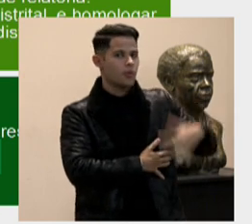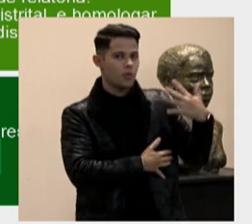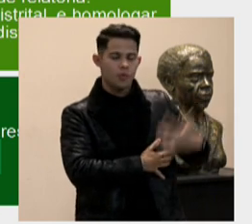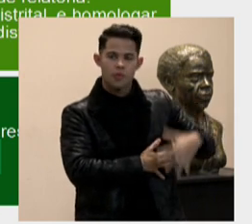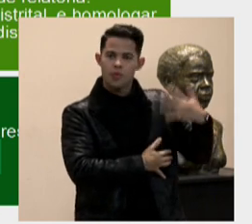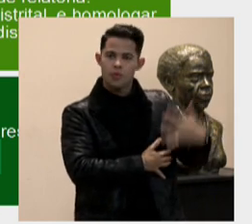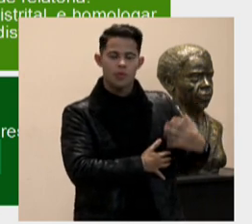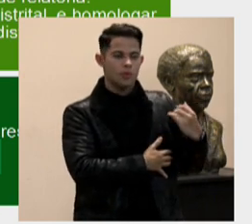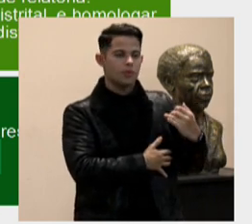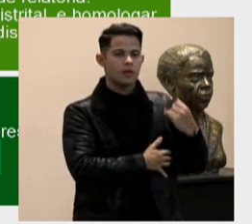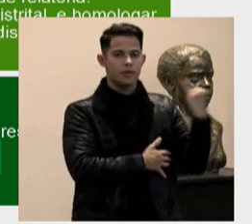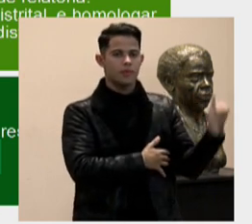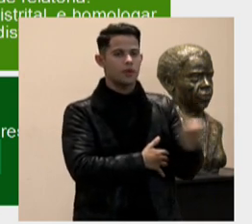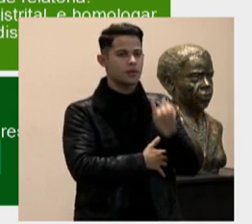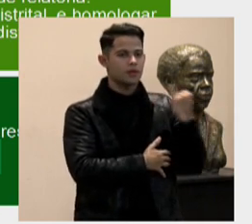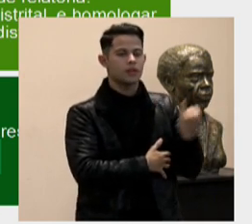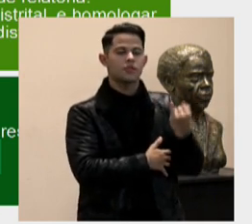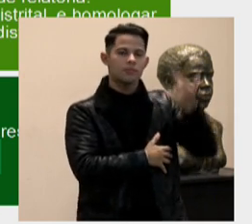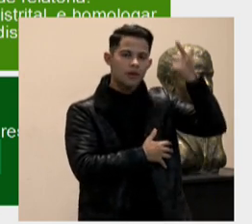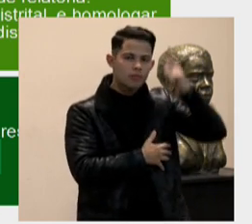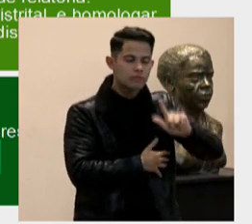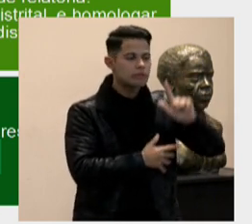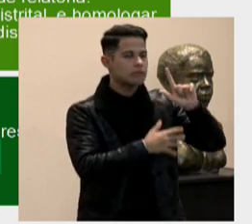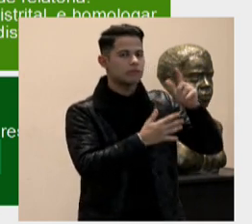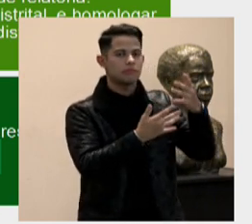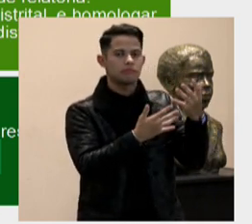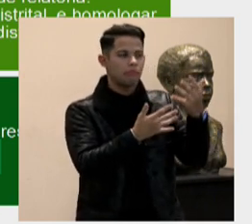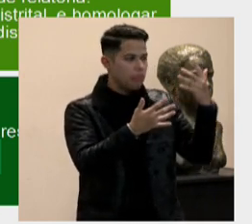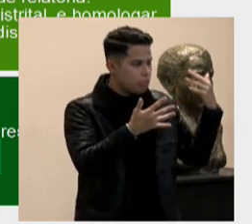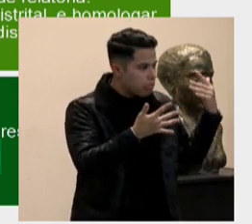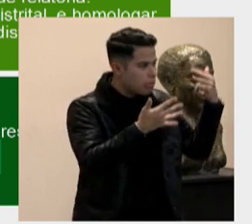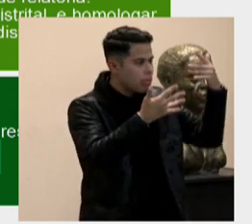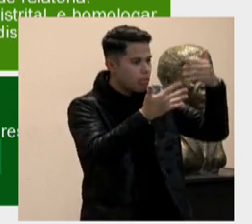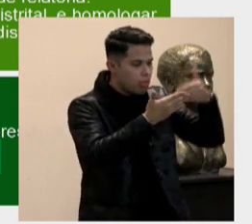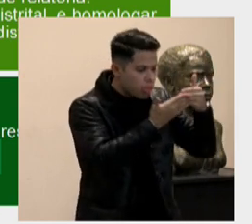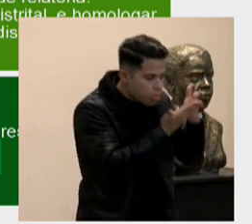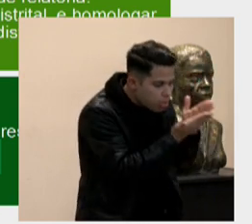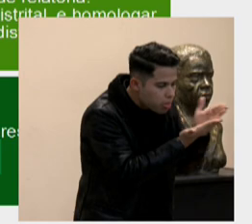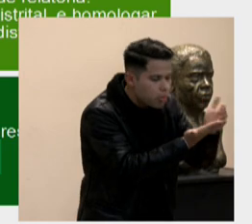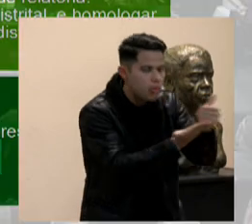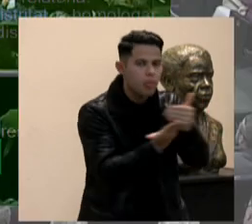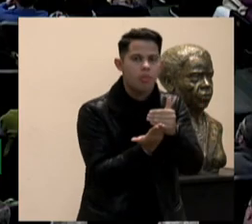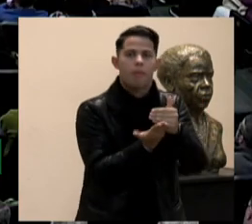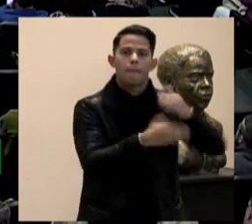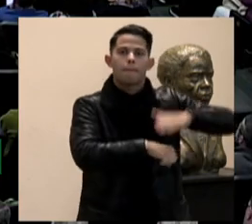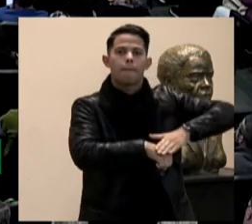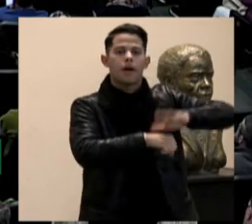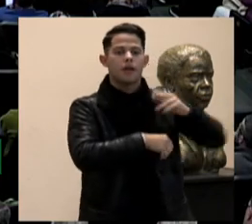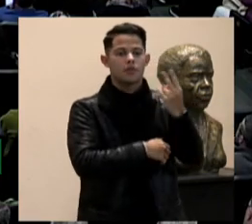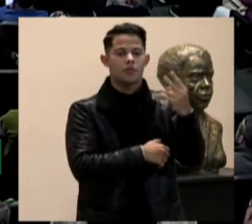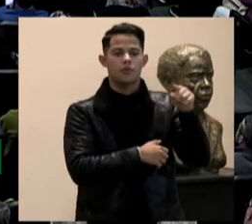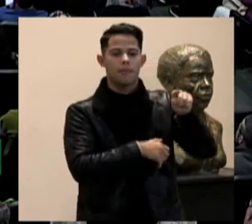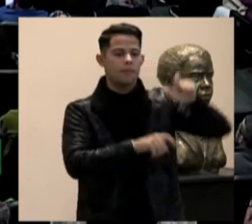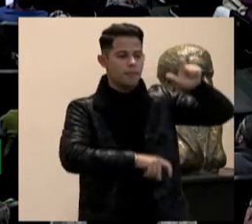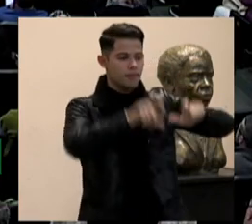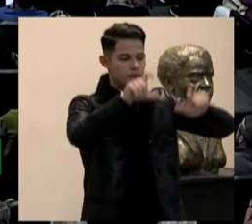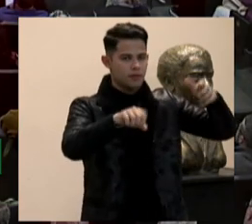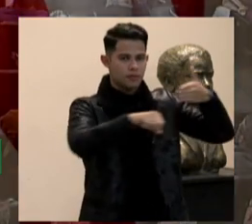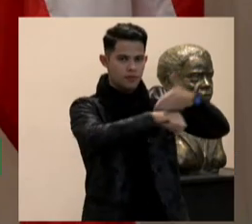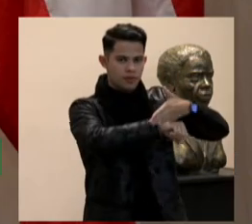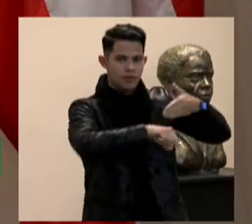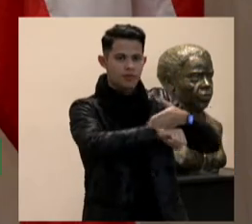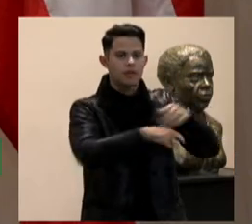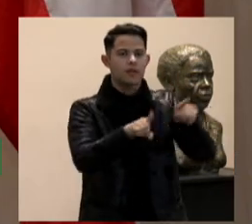hercúleo, né, na tentativa de consolidação. Mais de 2 mil participantes, mais de 8 mil